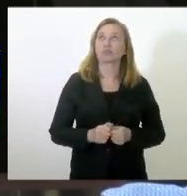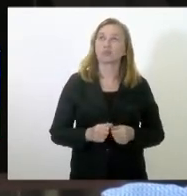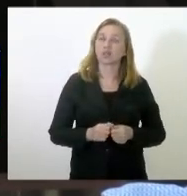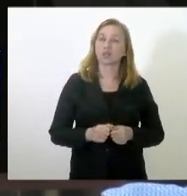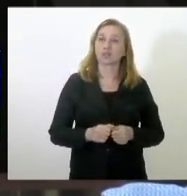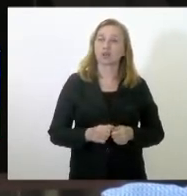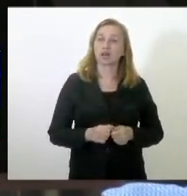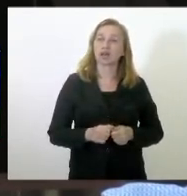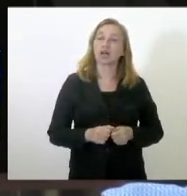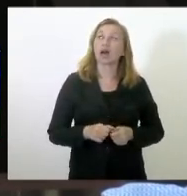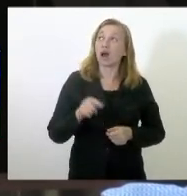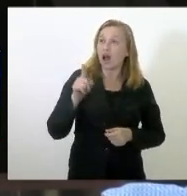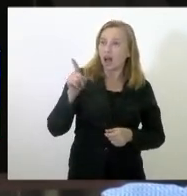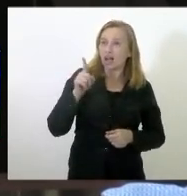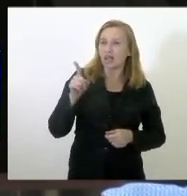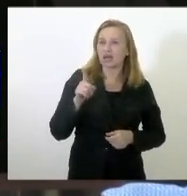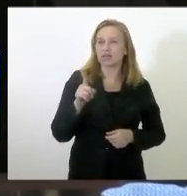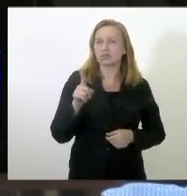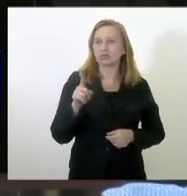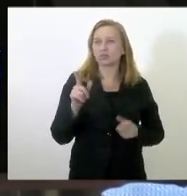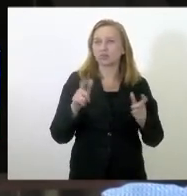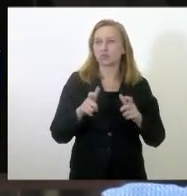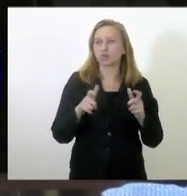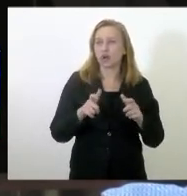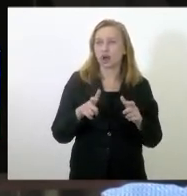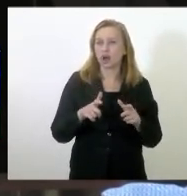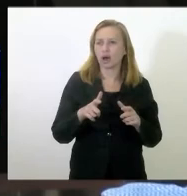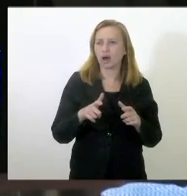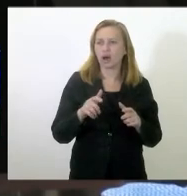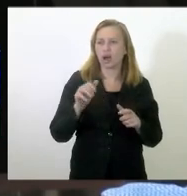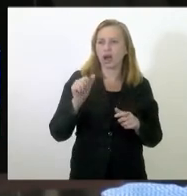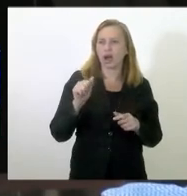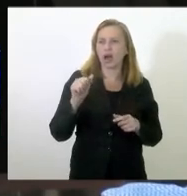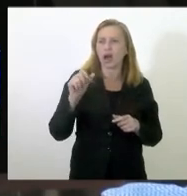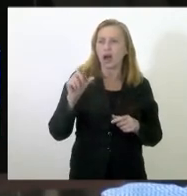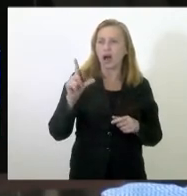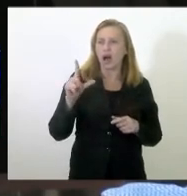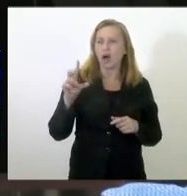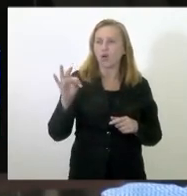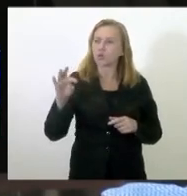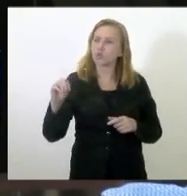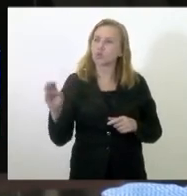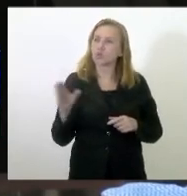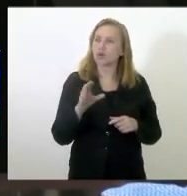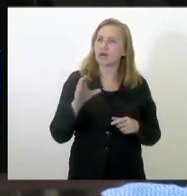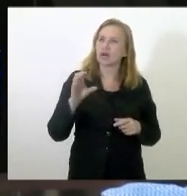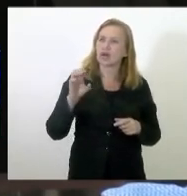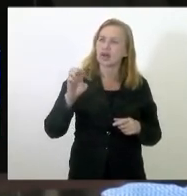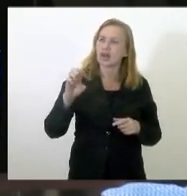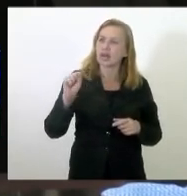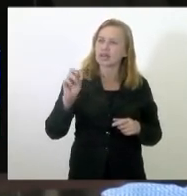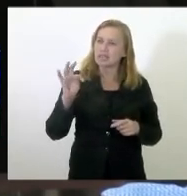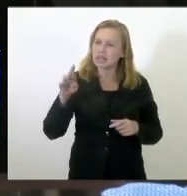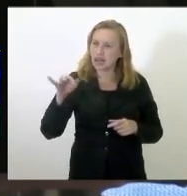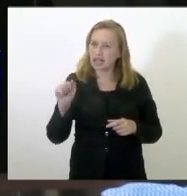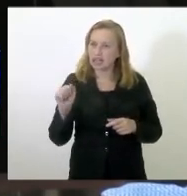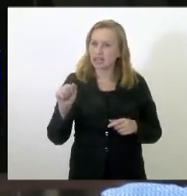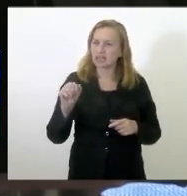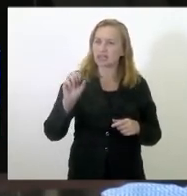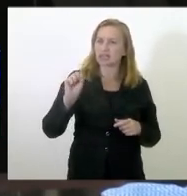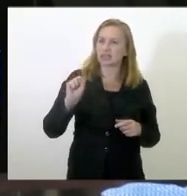onde é, ali na autoestrada, né, quando a autoestrada de São Conrado para a